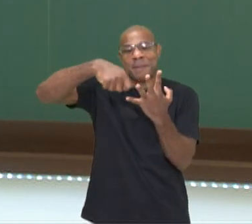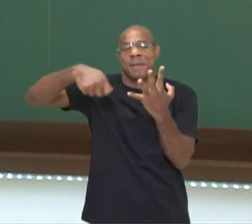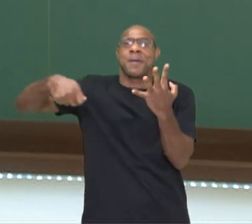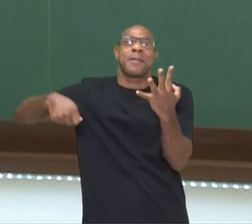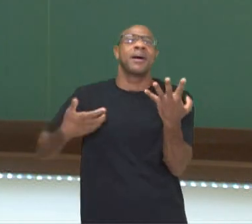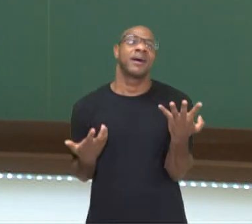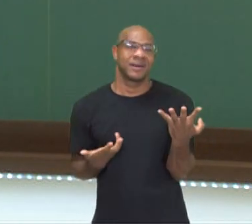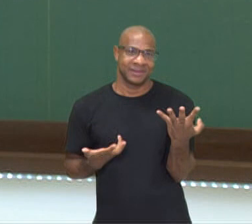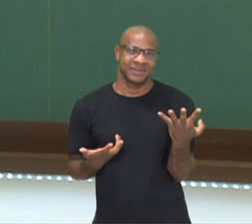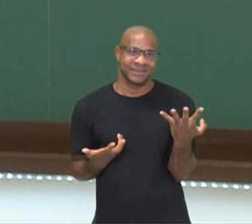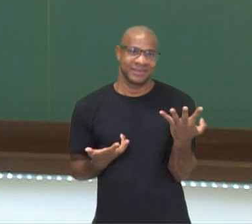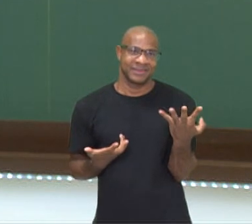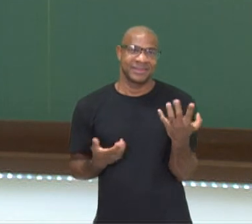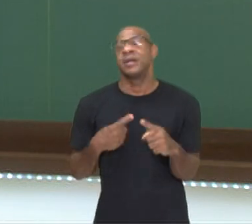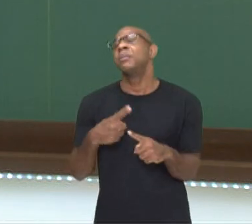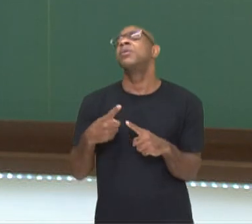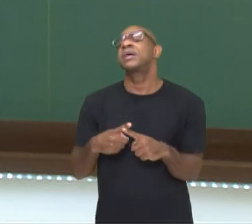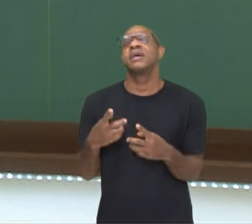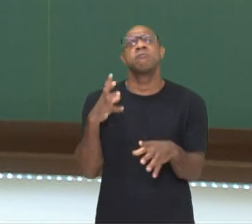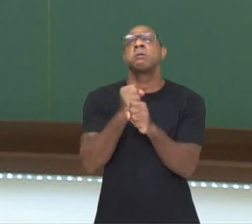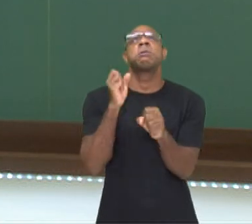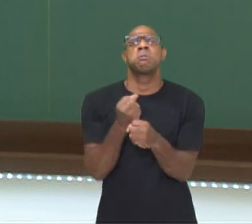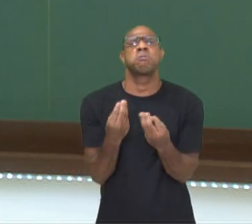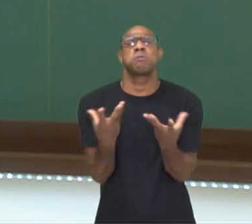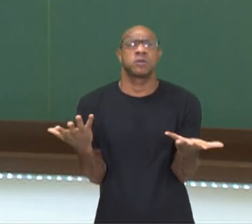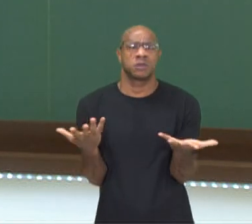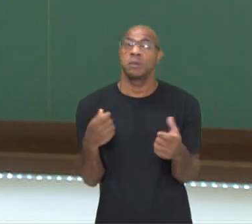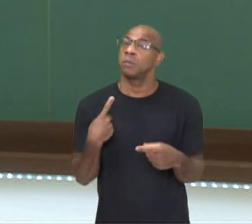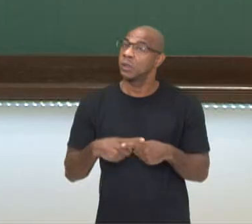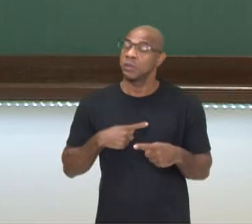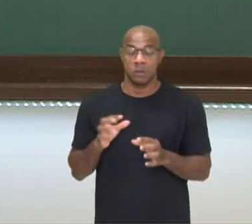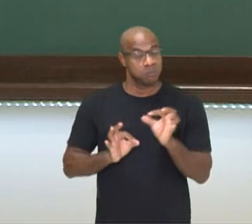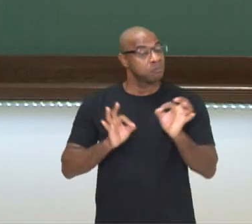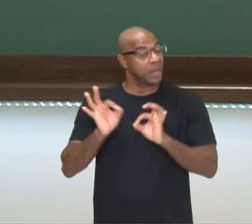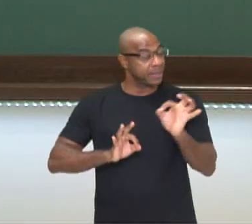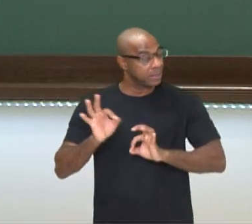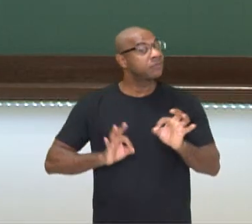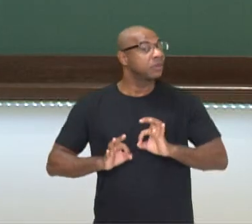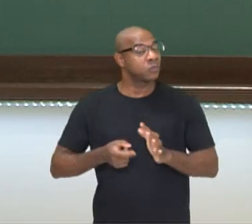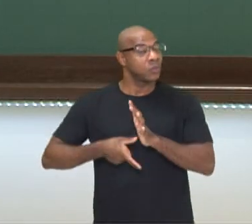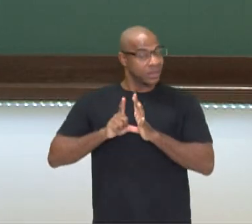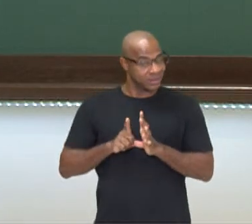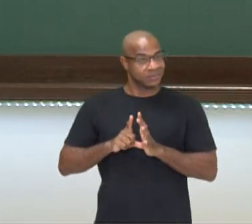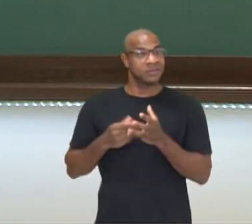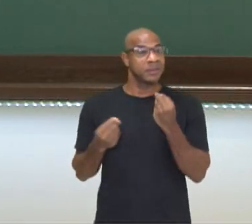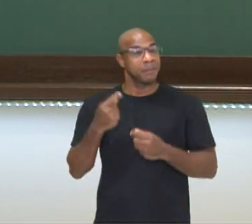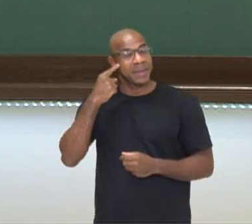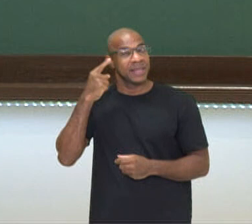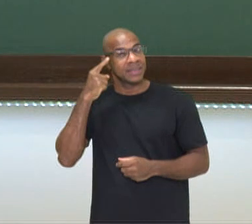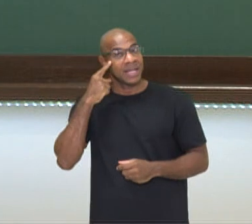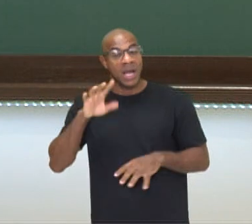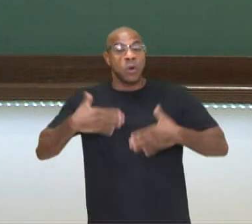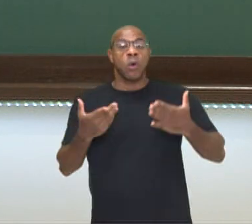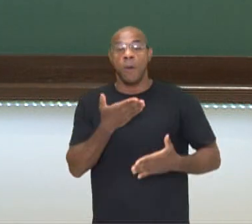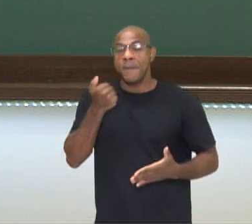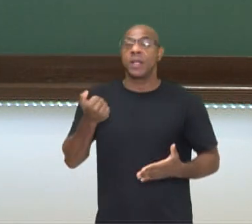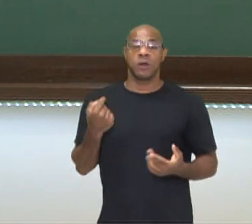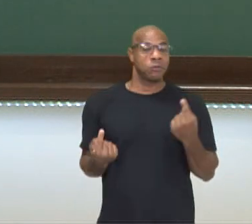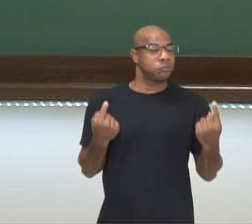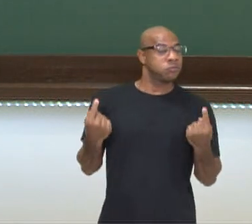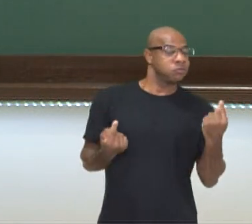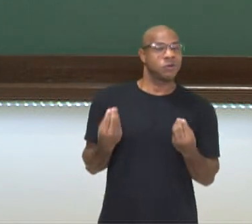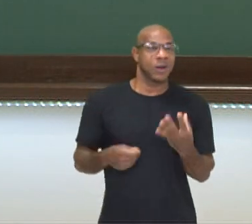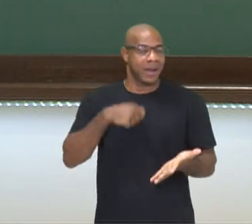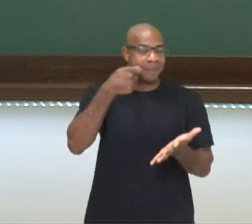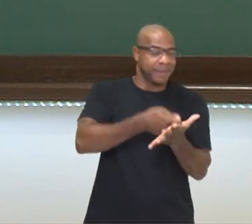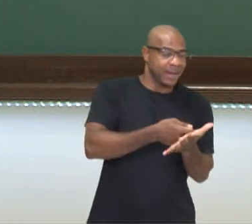gente está fazendo esse monte de cálculo aqui? Porque nós estamos planejando alguma coisa, tá? Pesando todas as possibilidades. À